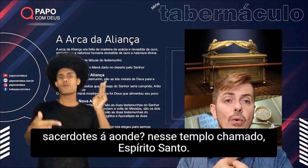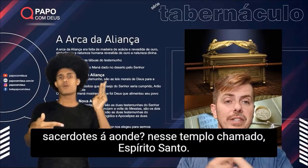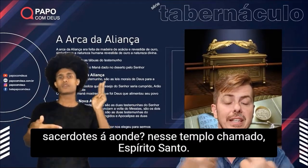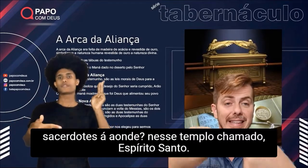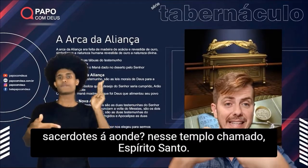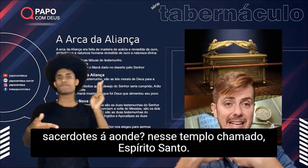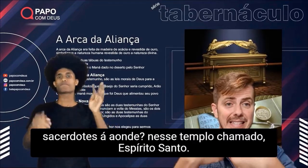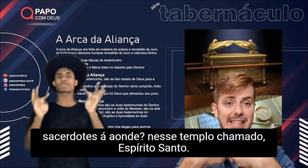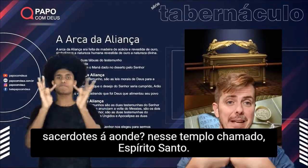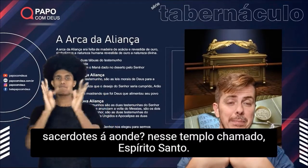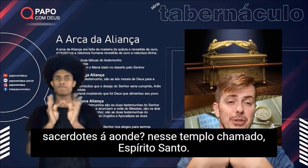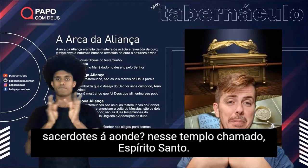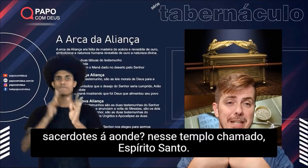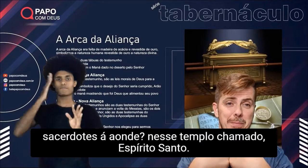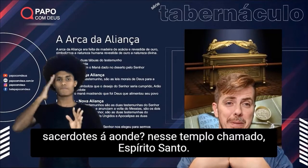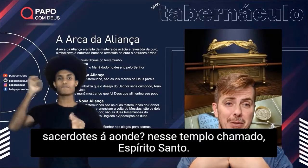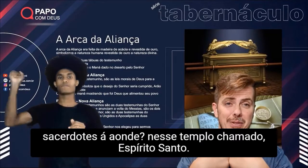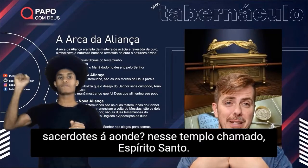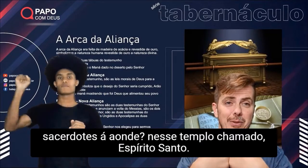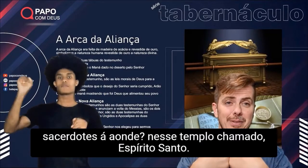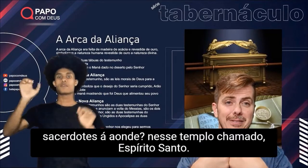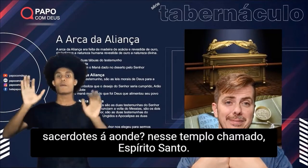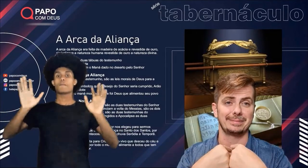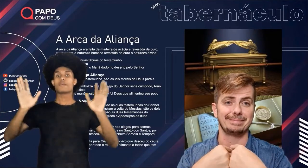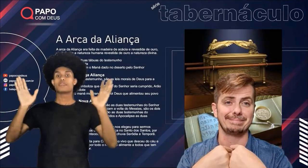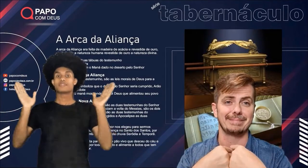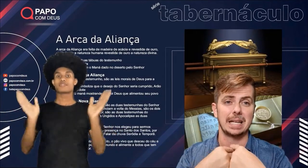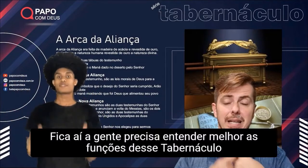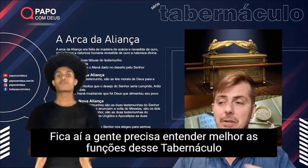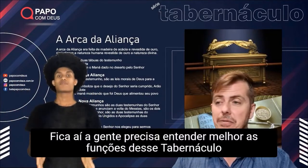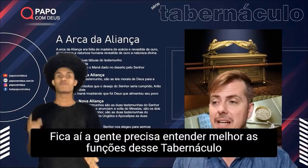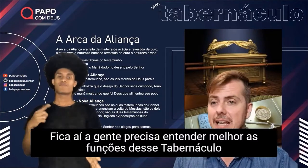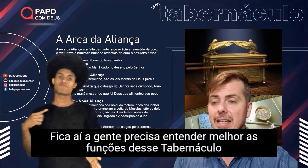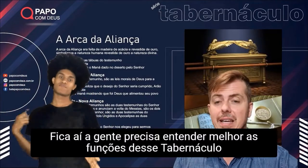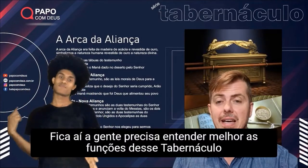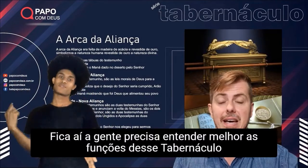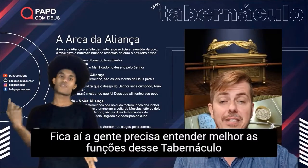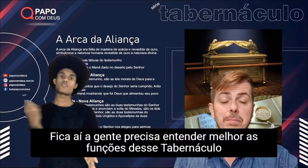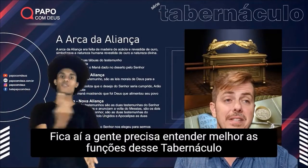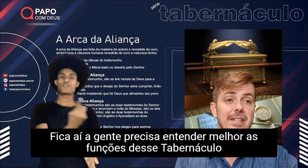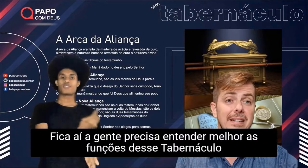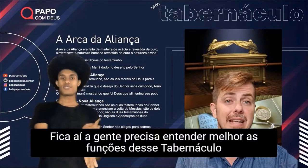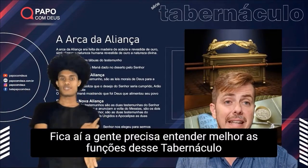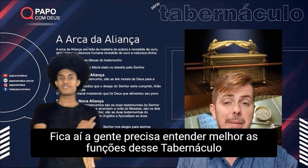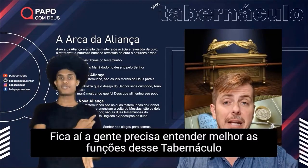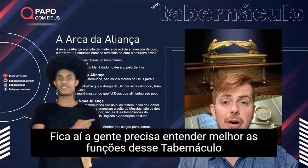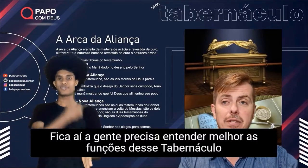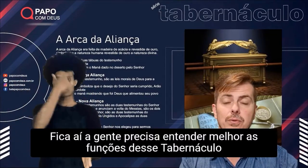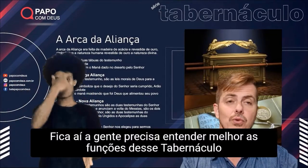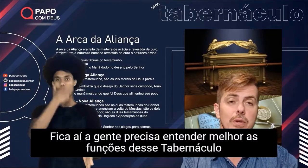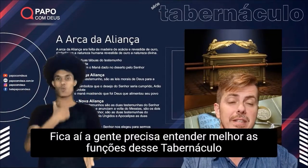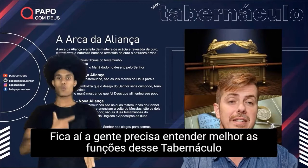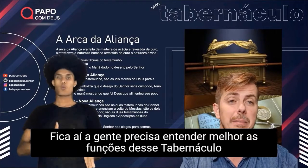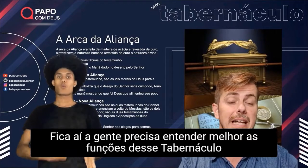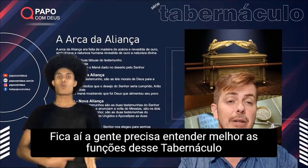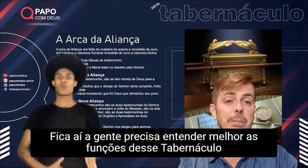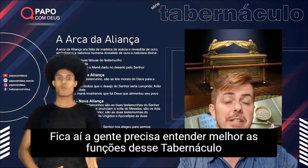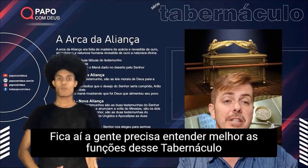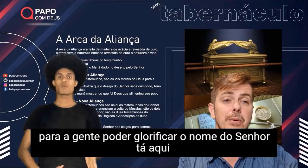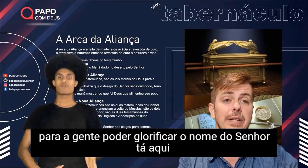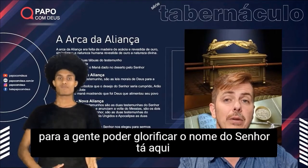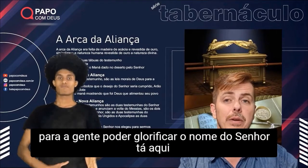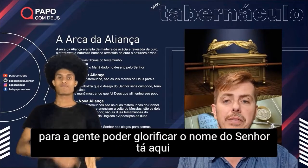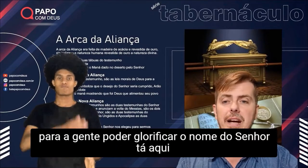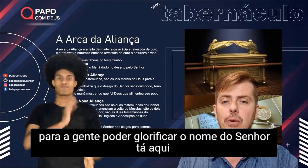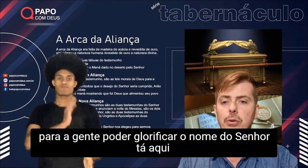Sacerdote aonde? Nesse templo chamado Espírito Santo. Então fica aí, a gente precisa entender melhor as funções desse tabernáculo